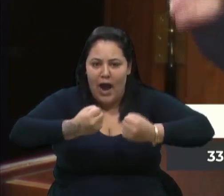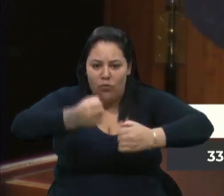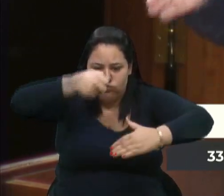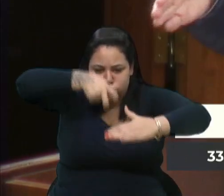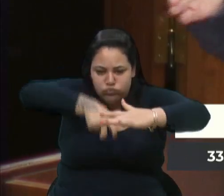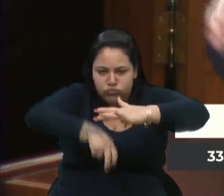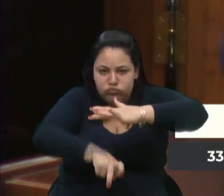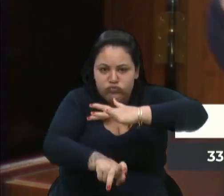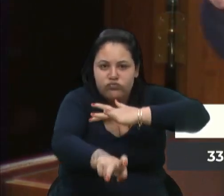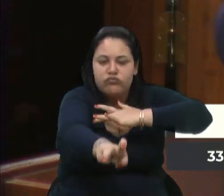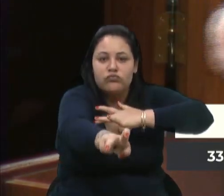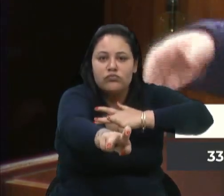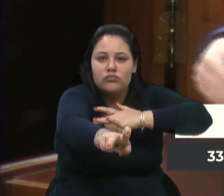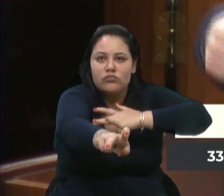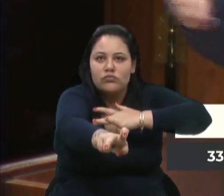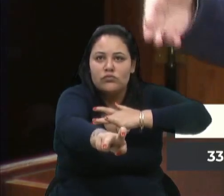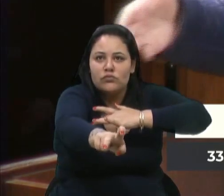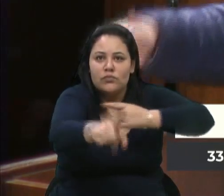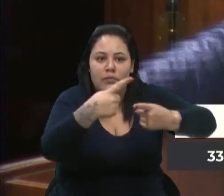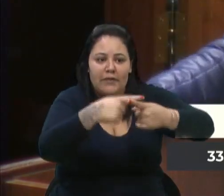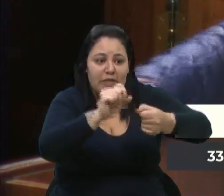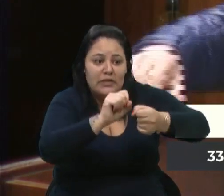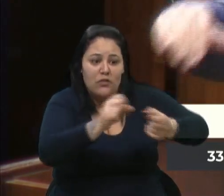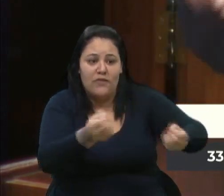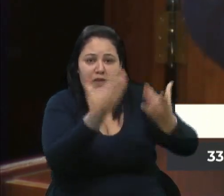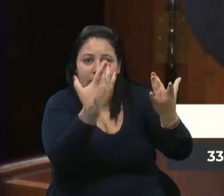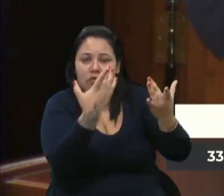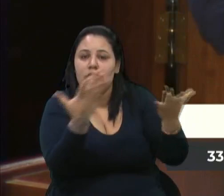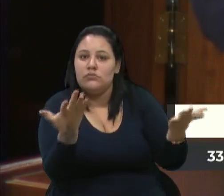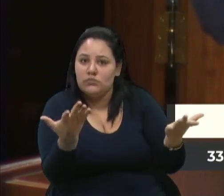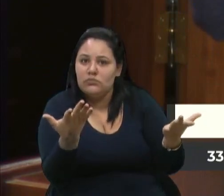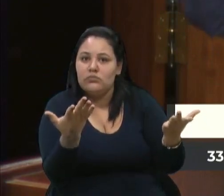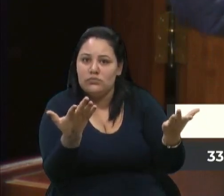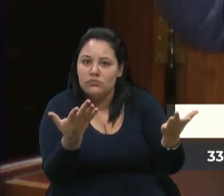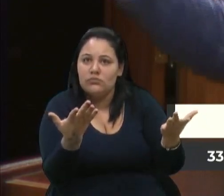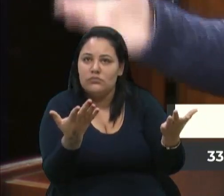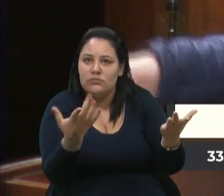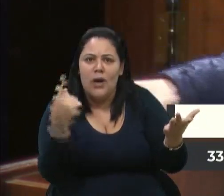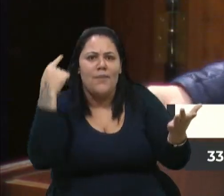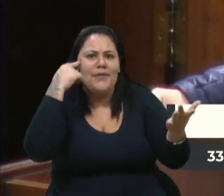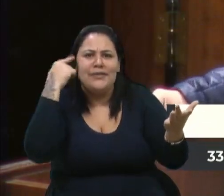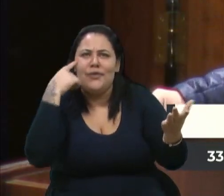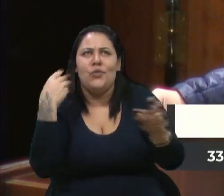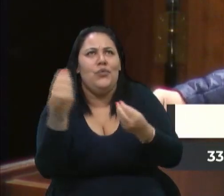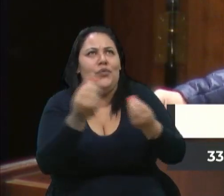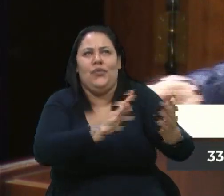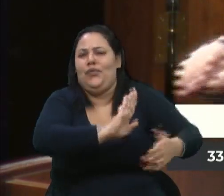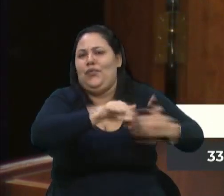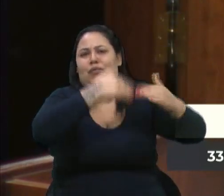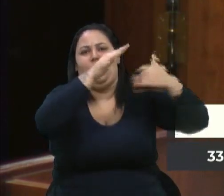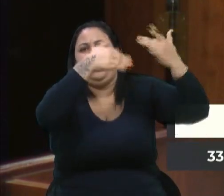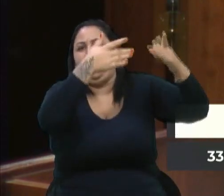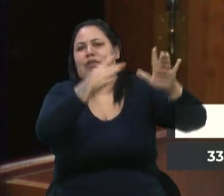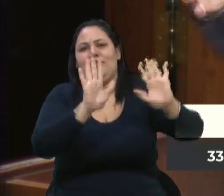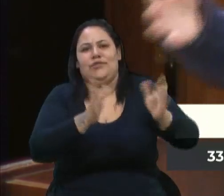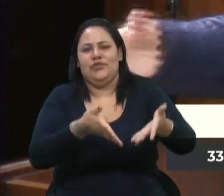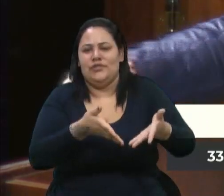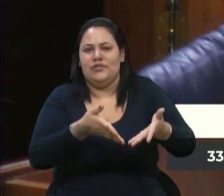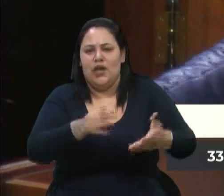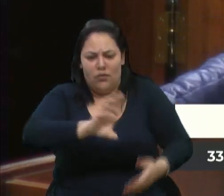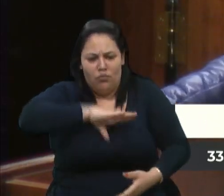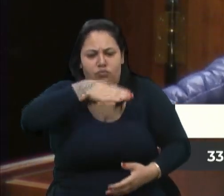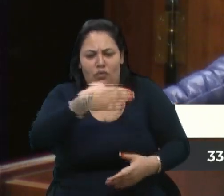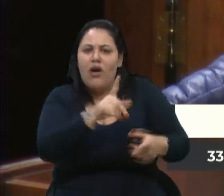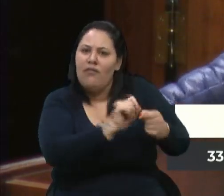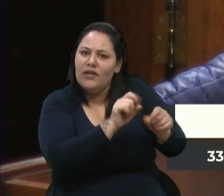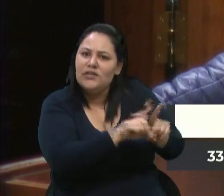a corrida para fazer a passagem dos equipamentos. Então, é um pensamento muito na frente, e coragem de